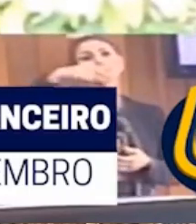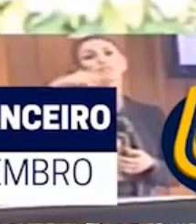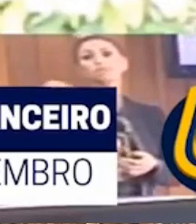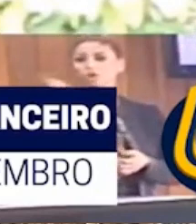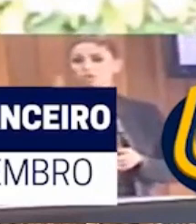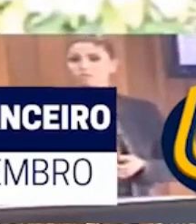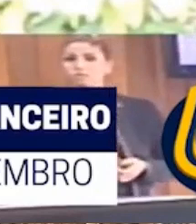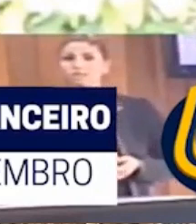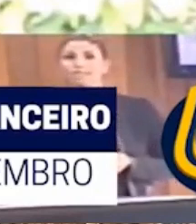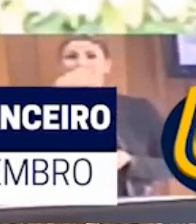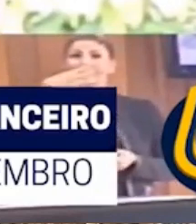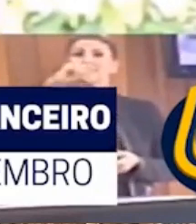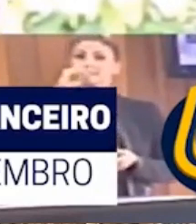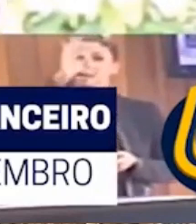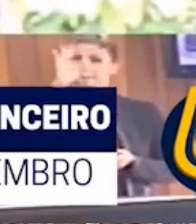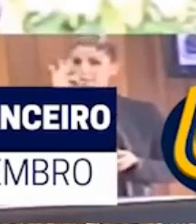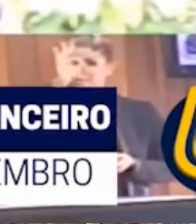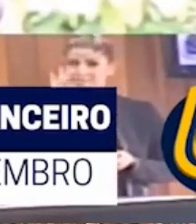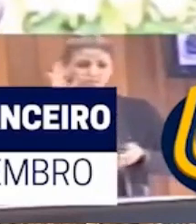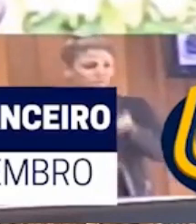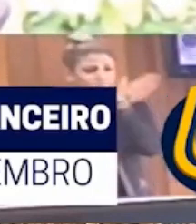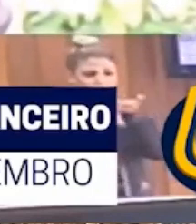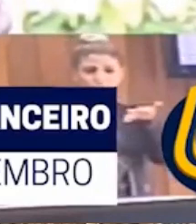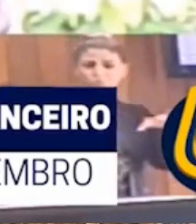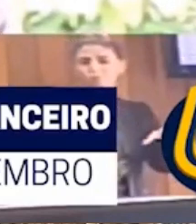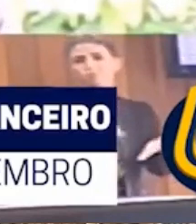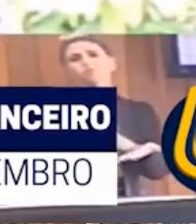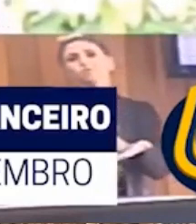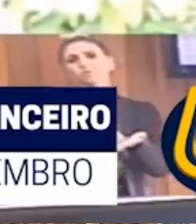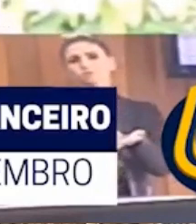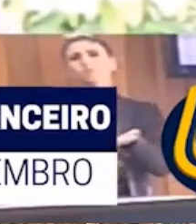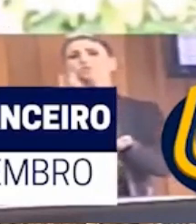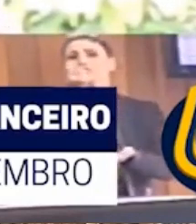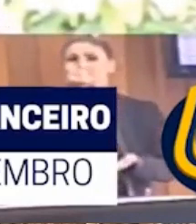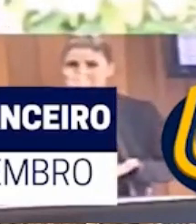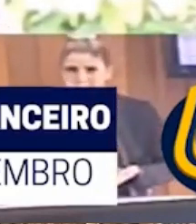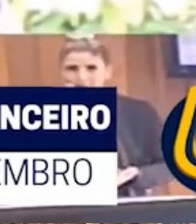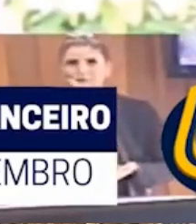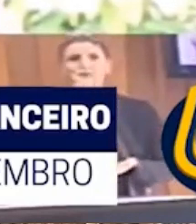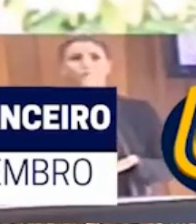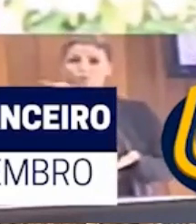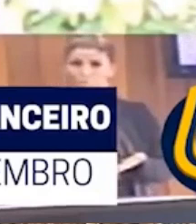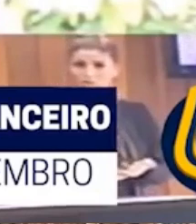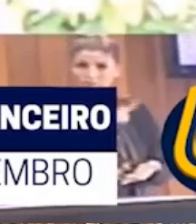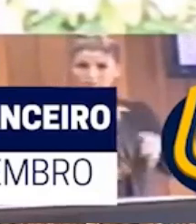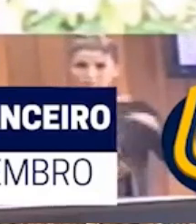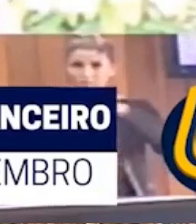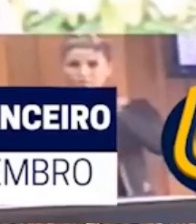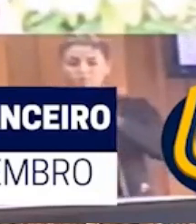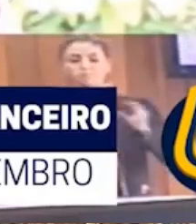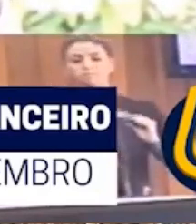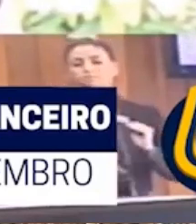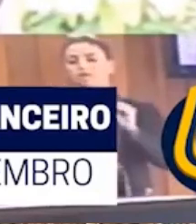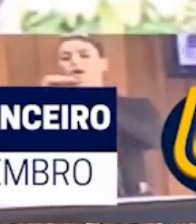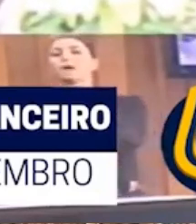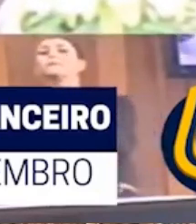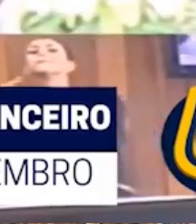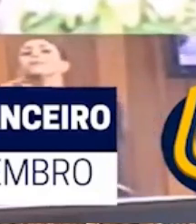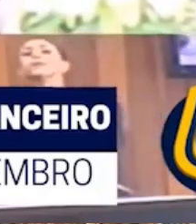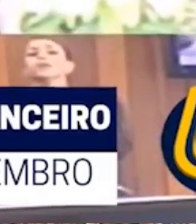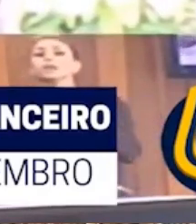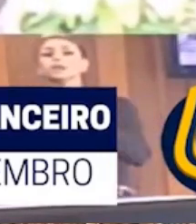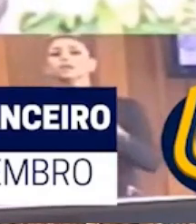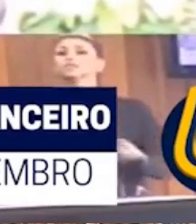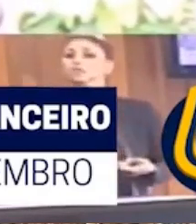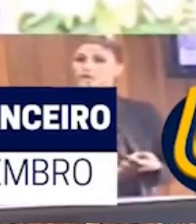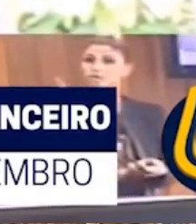30% de toda a receita da dívida ativa irá para esse fundo. Com que finalidade? Finalidade